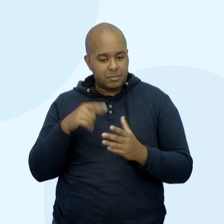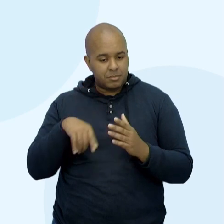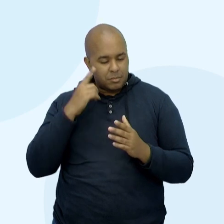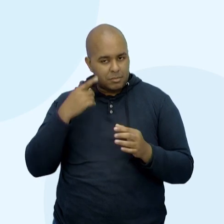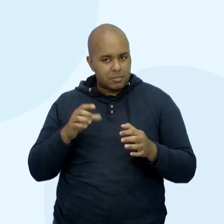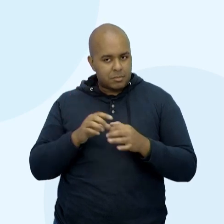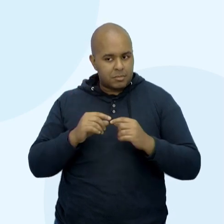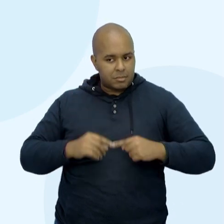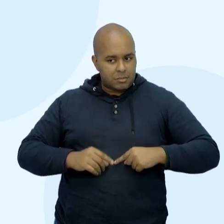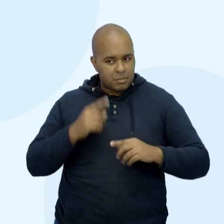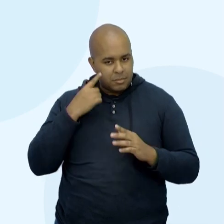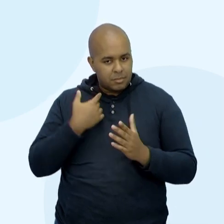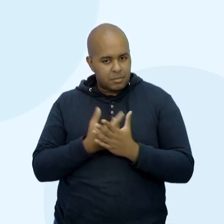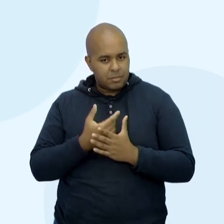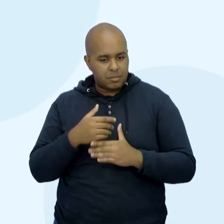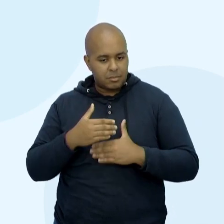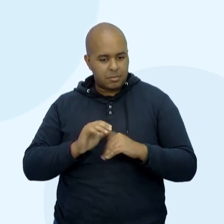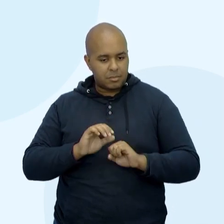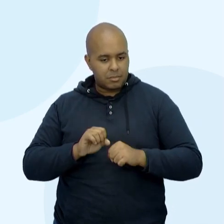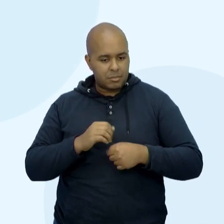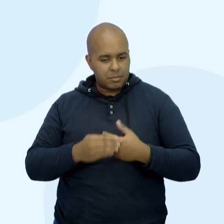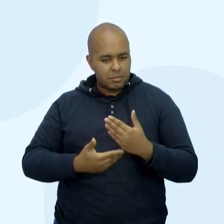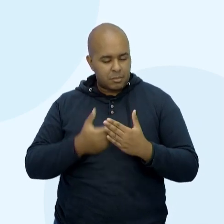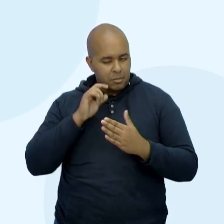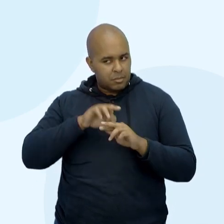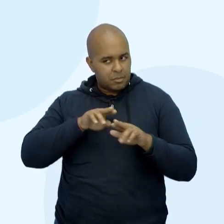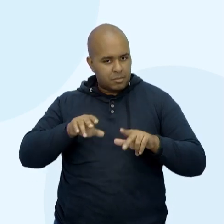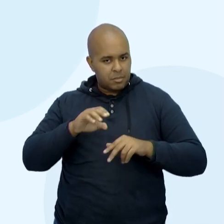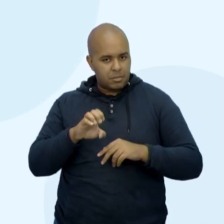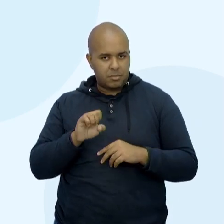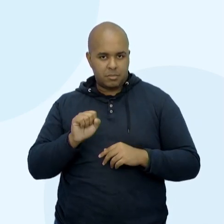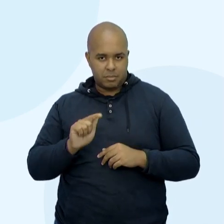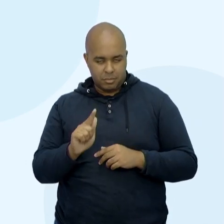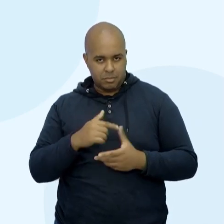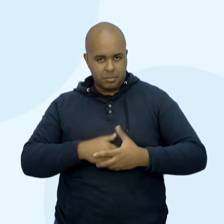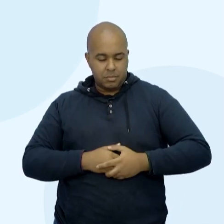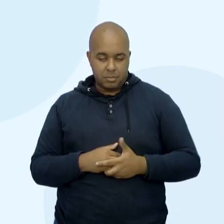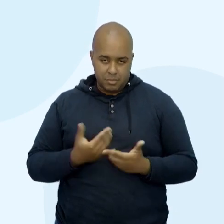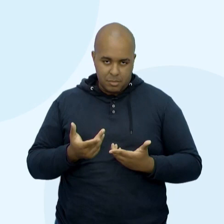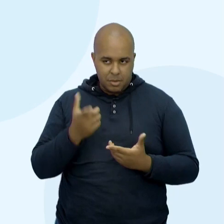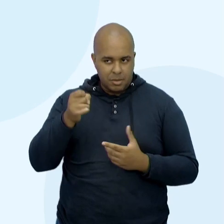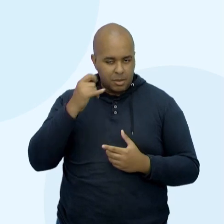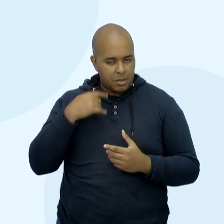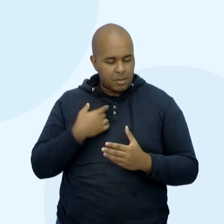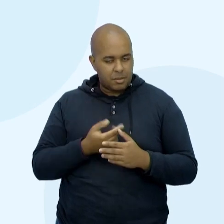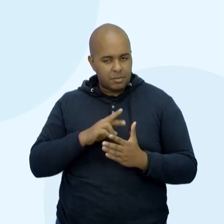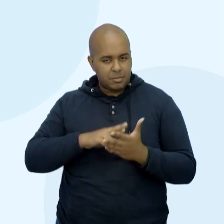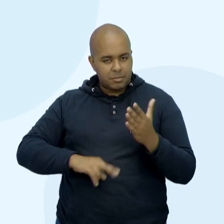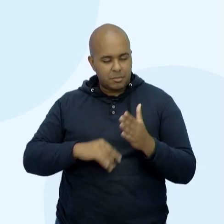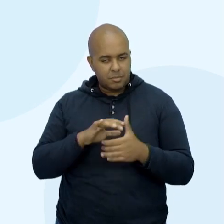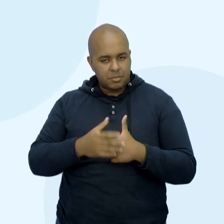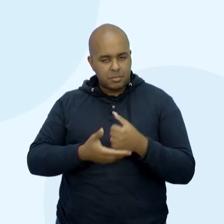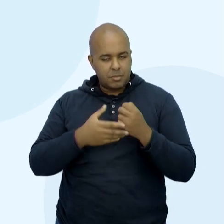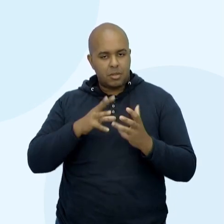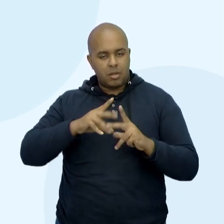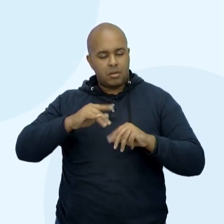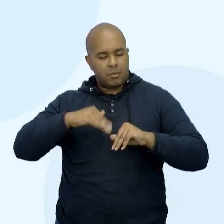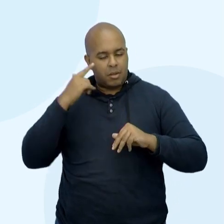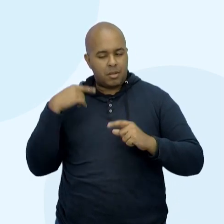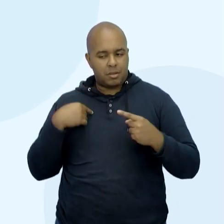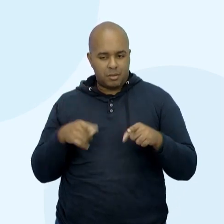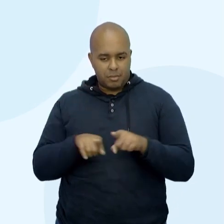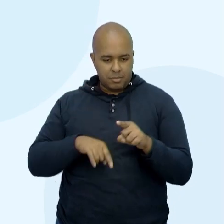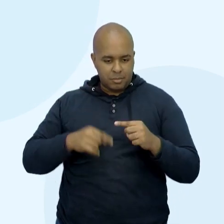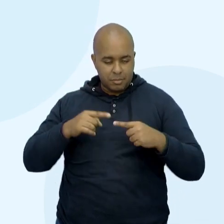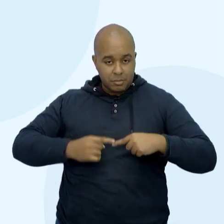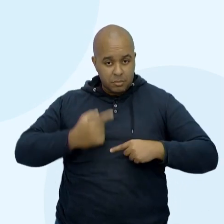implementação aí dos indicadores de desempenho nas dimensões de ESG. Né? Então, os relatórios de sustentabilidade e tudo mais, também com